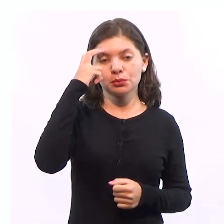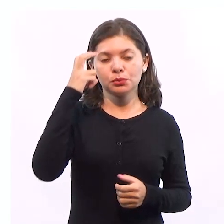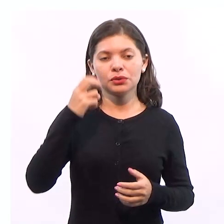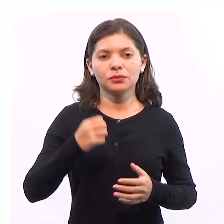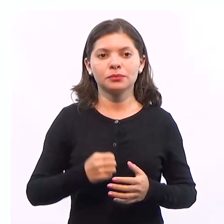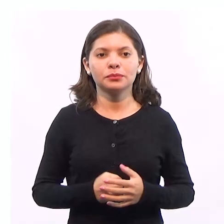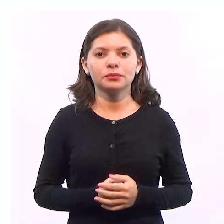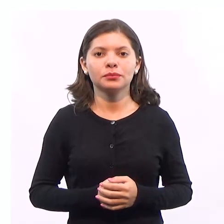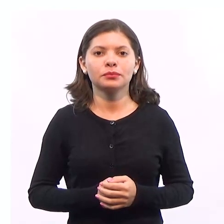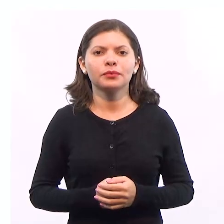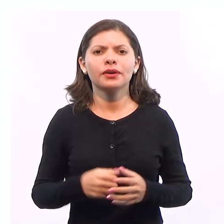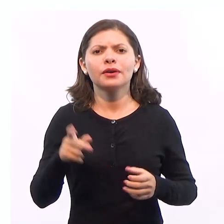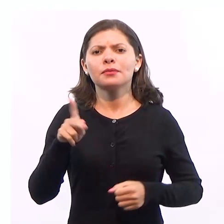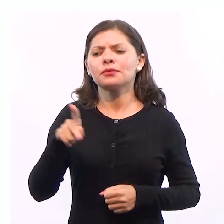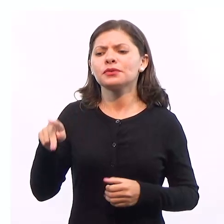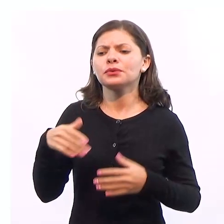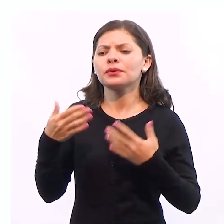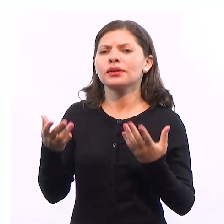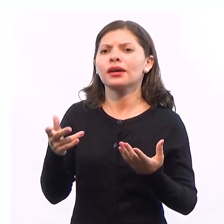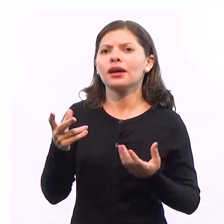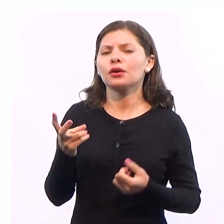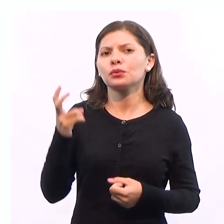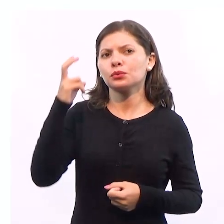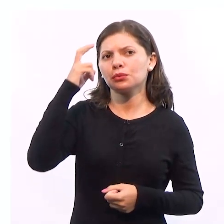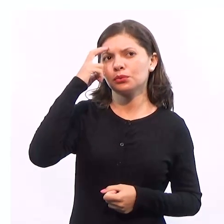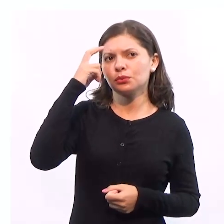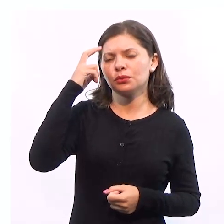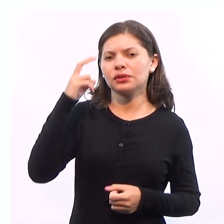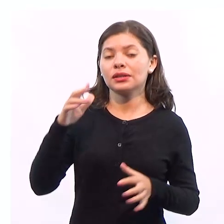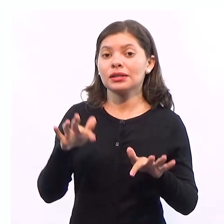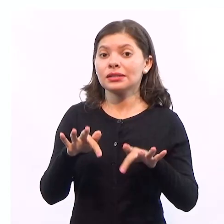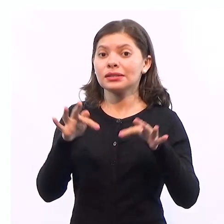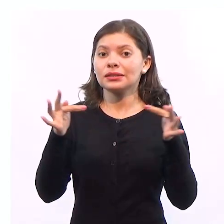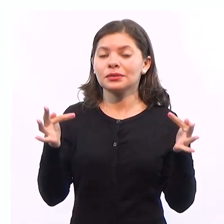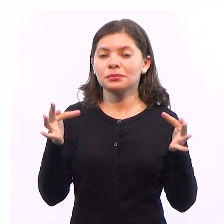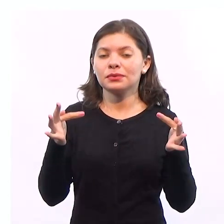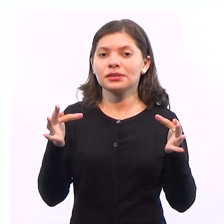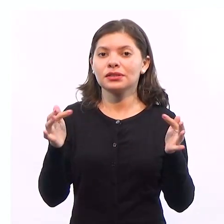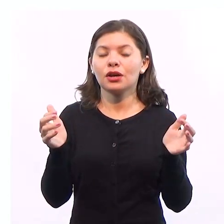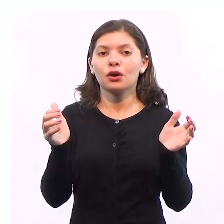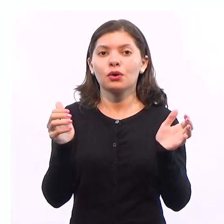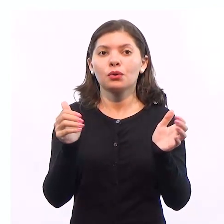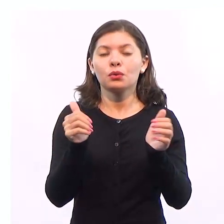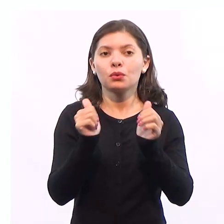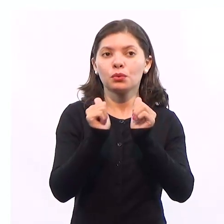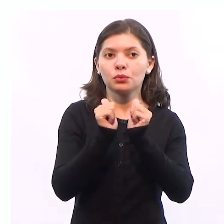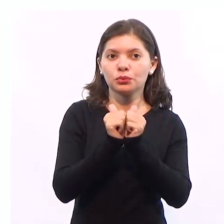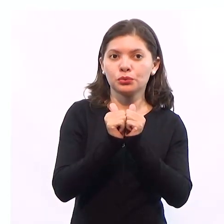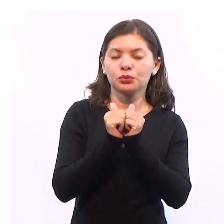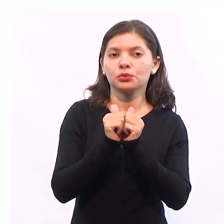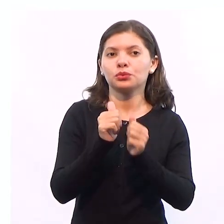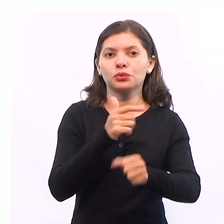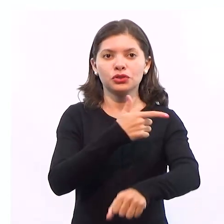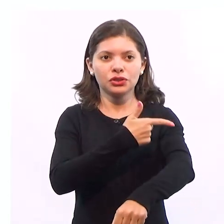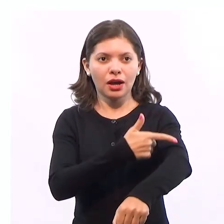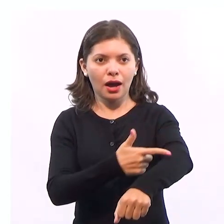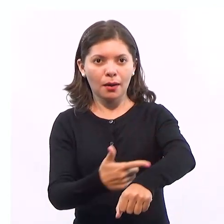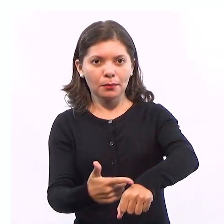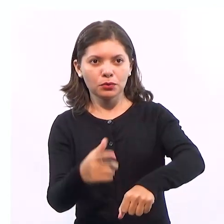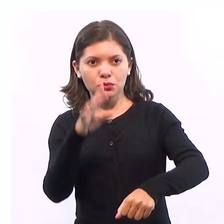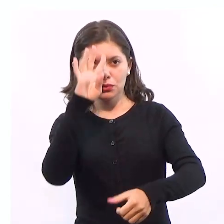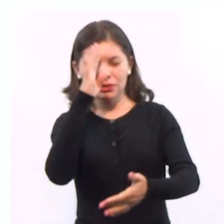principalmente de cultura organizacional. Professor, o que é cultura organizacional? É simples, meu filho. Conjunto de